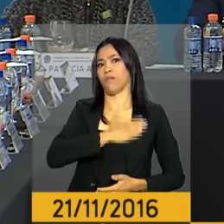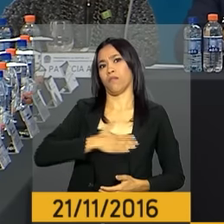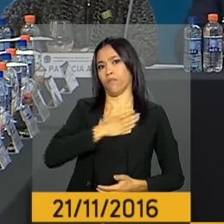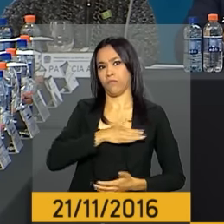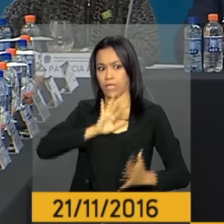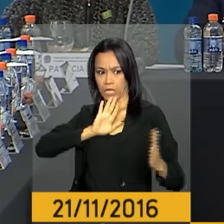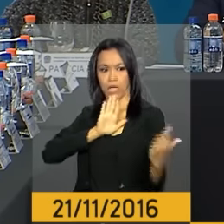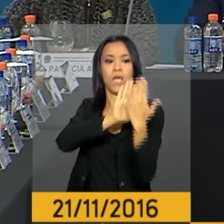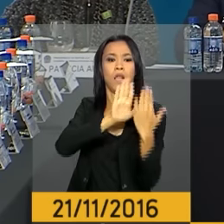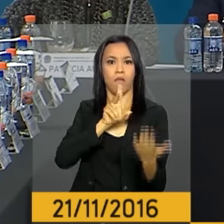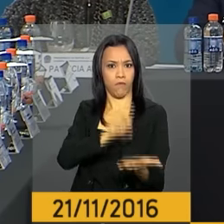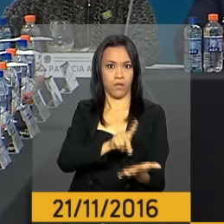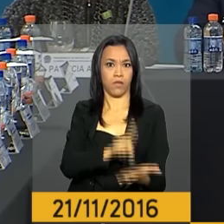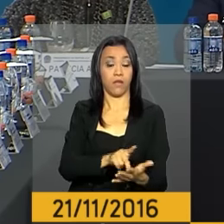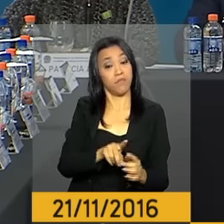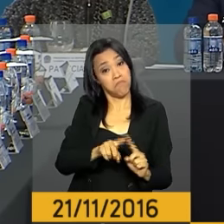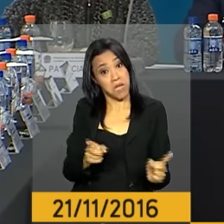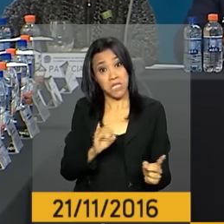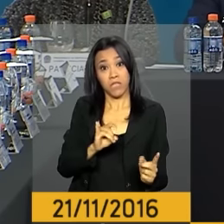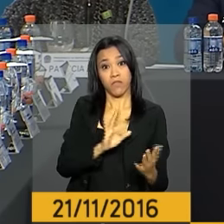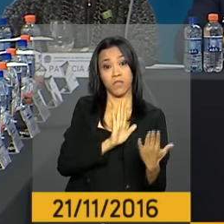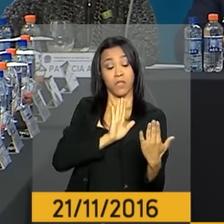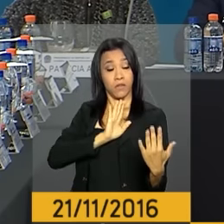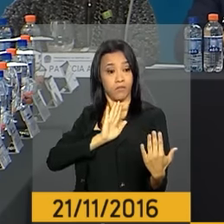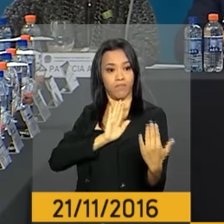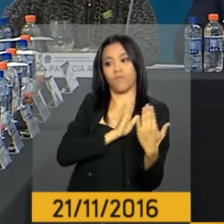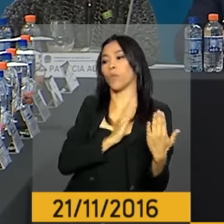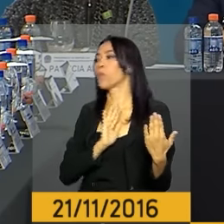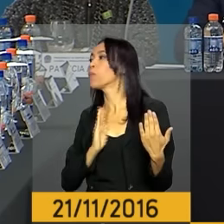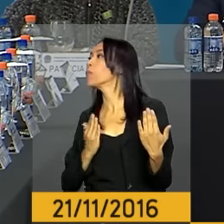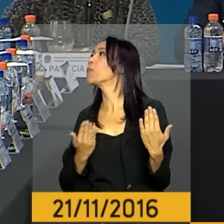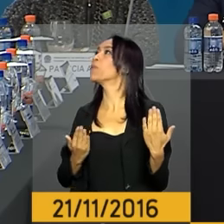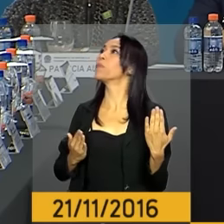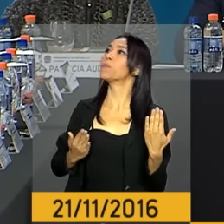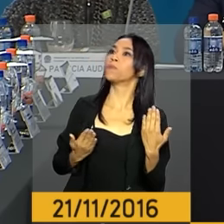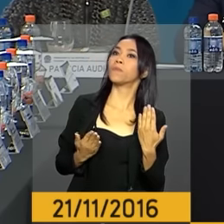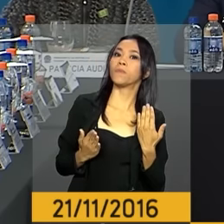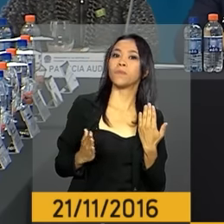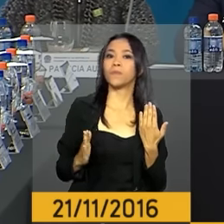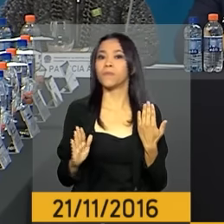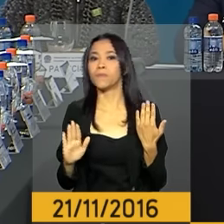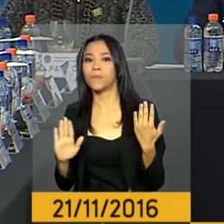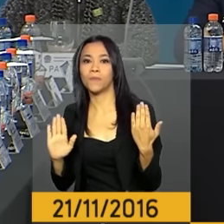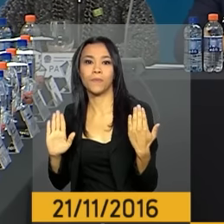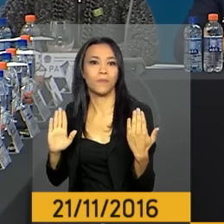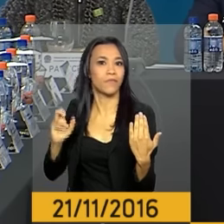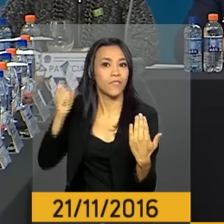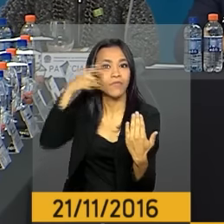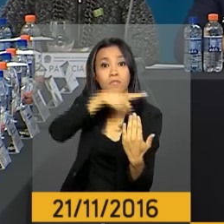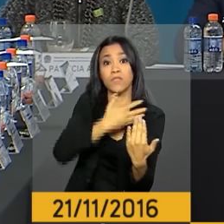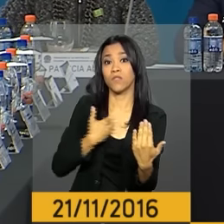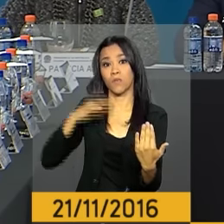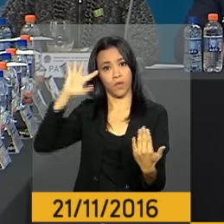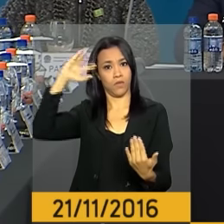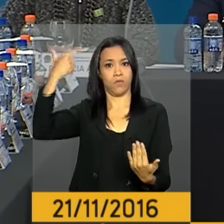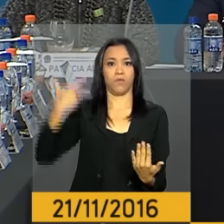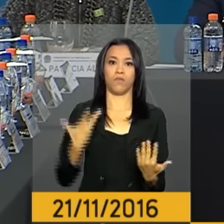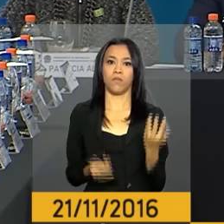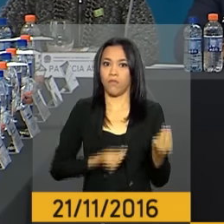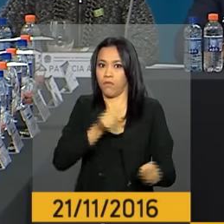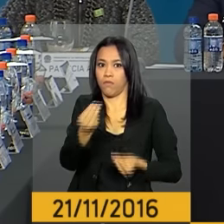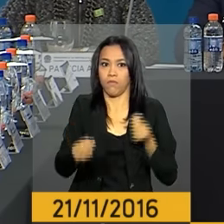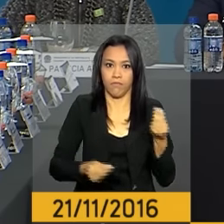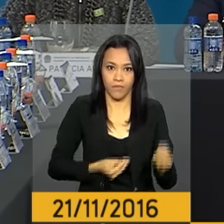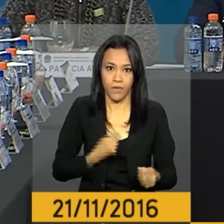se você não encará-la, você irá ludibriar aqueles a quem todos nós, na